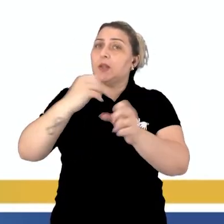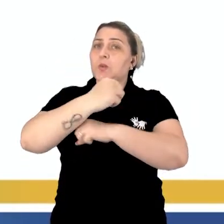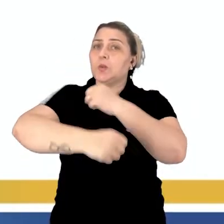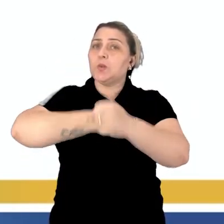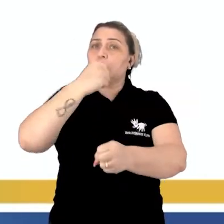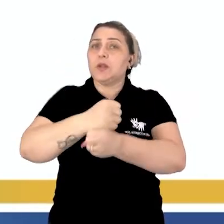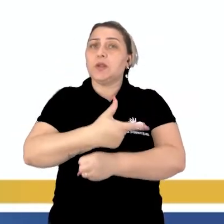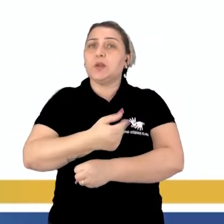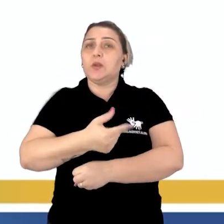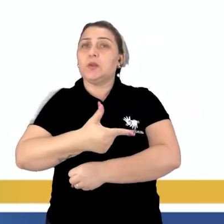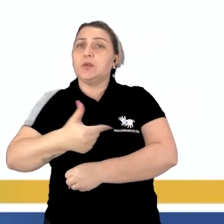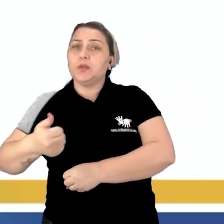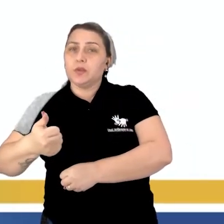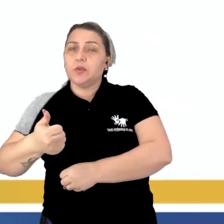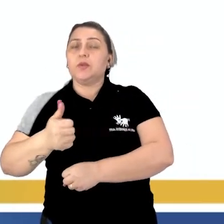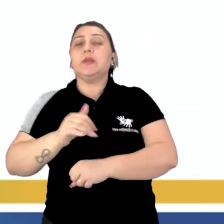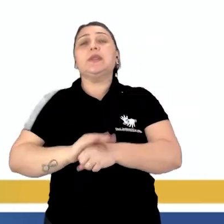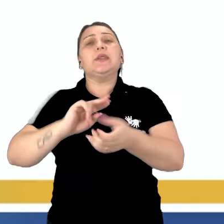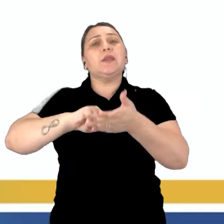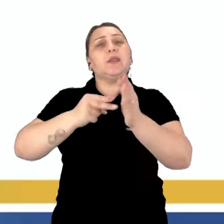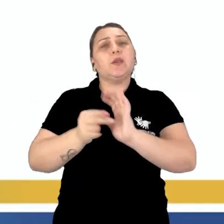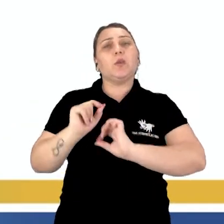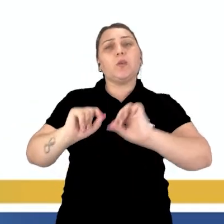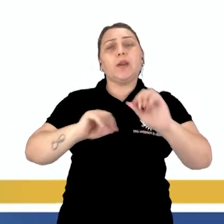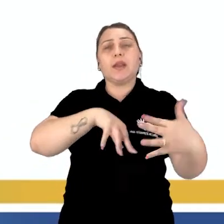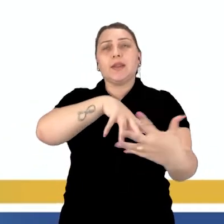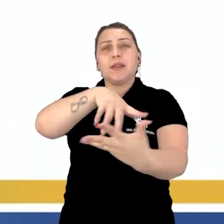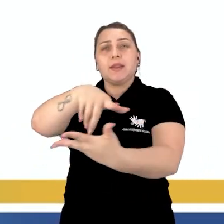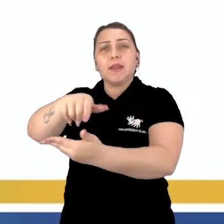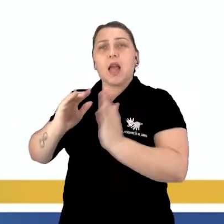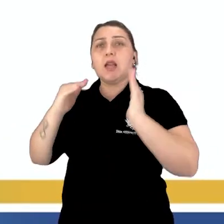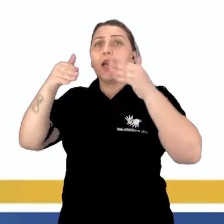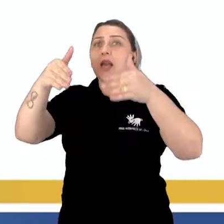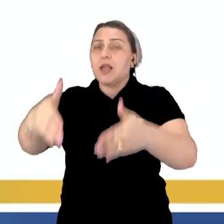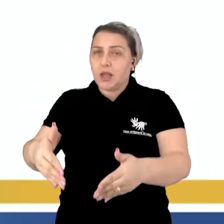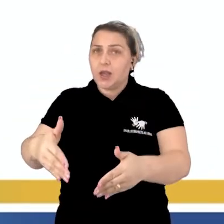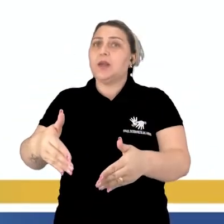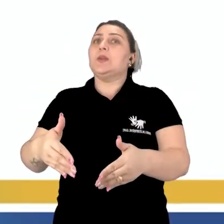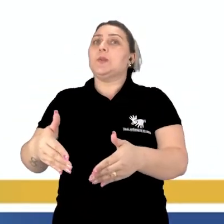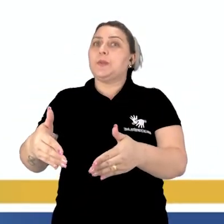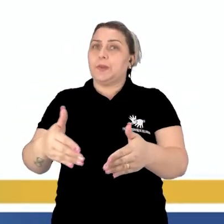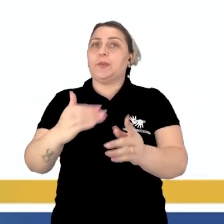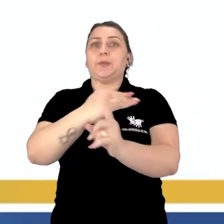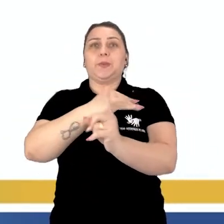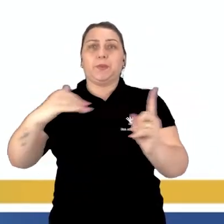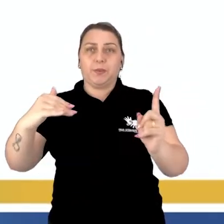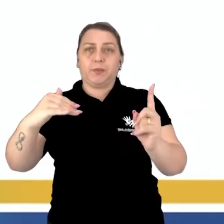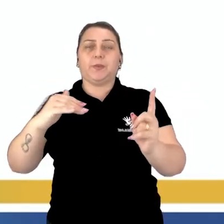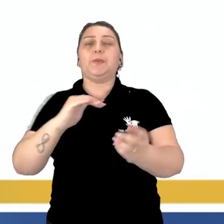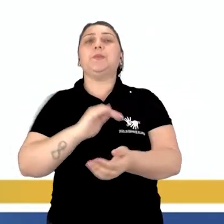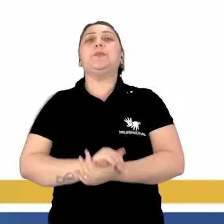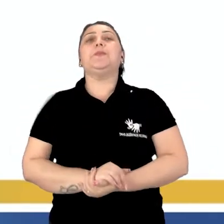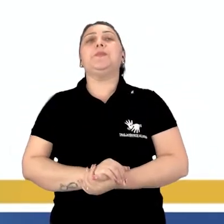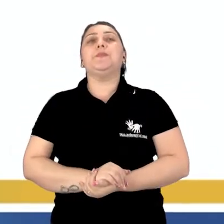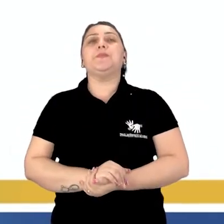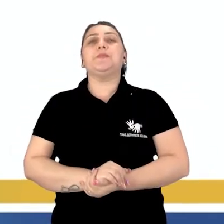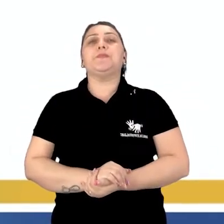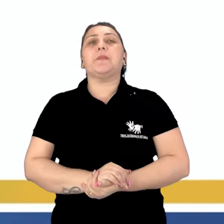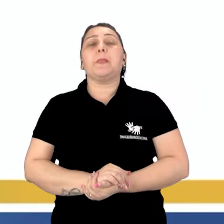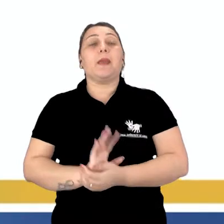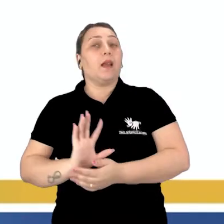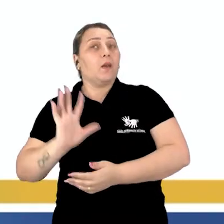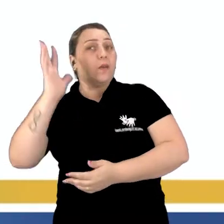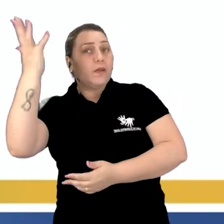do ano de 2021. Então significa que a Terra está quase chegando na metade do caminho. E aí, conforme isso